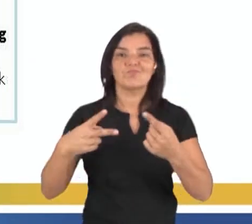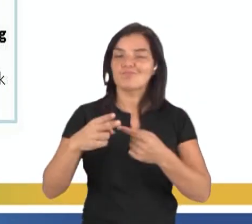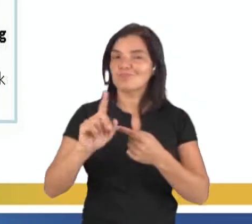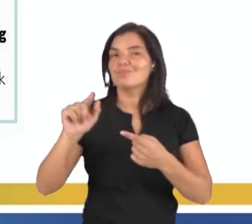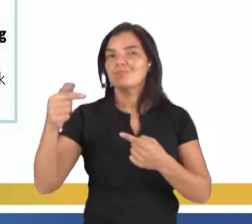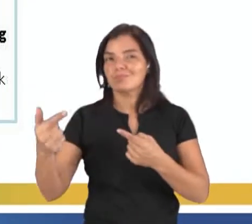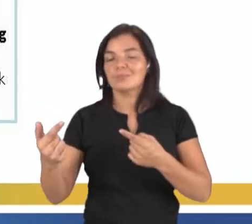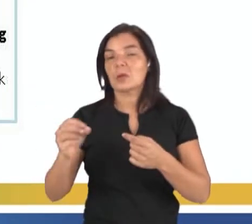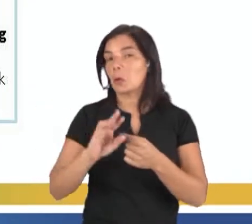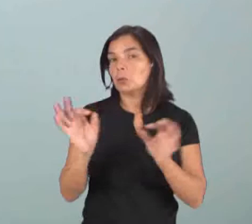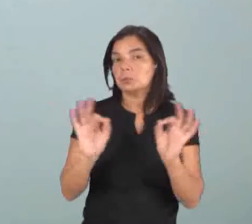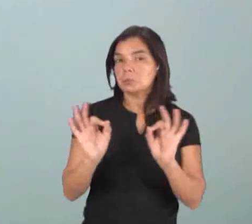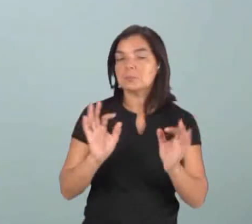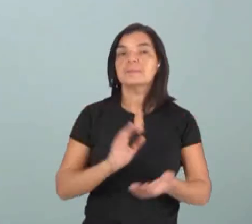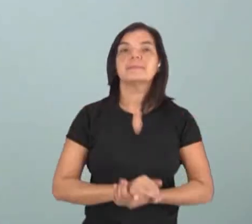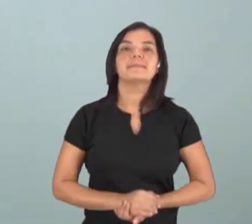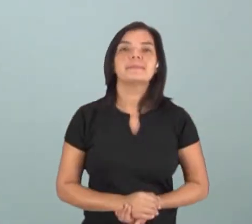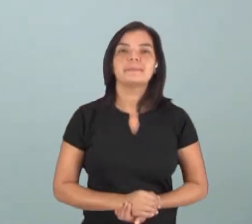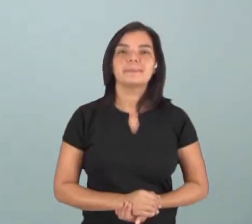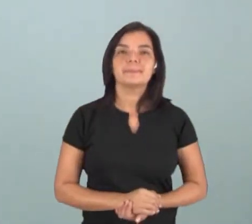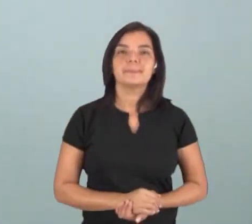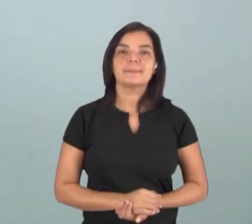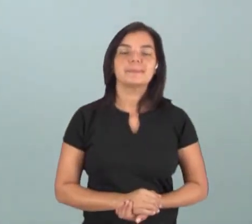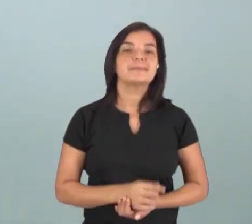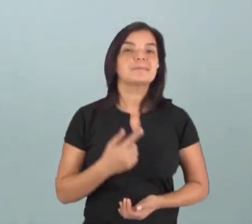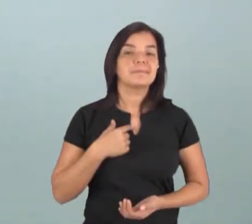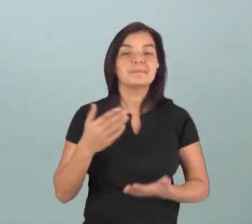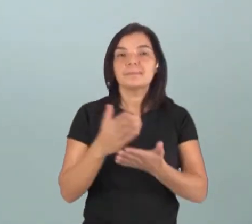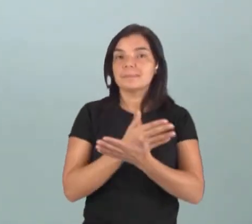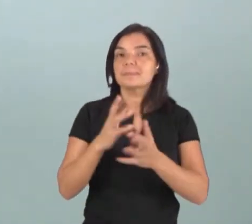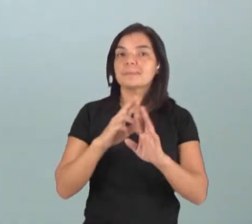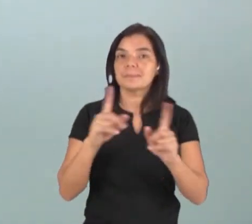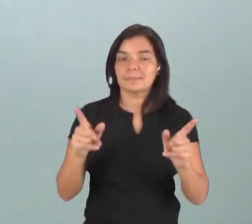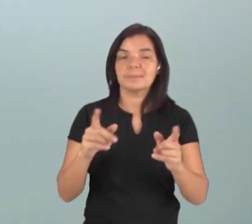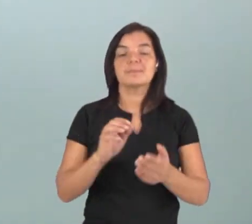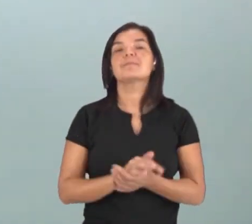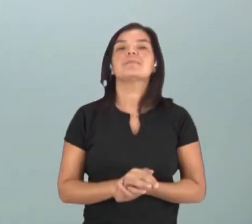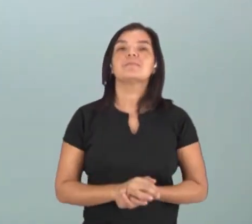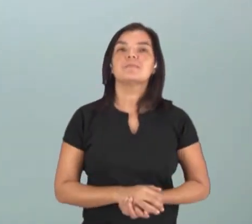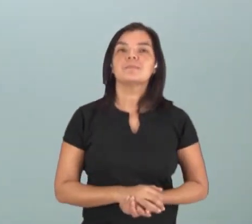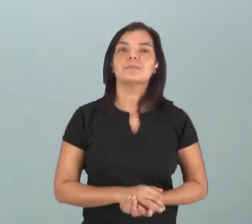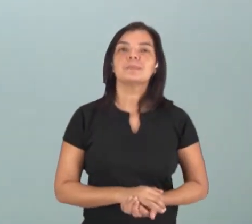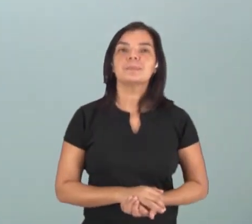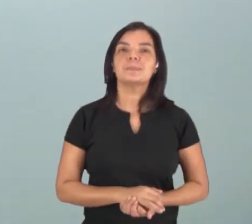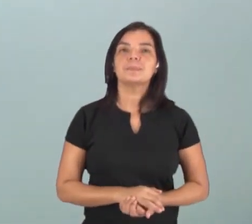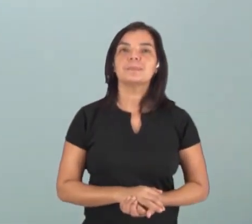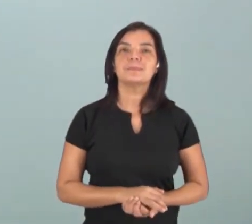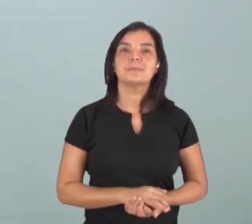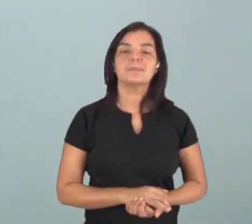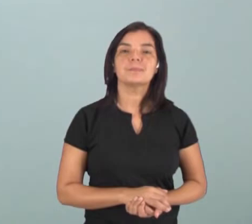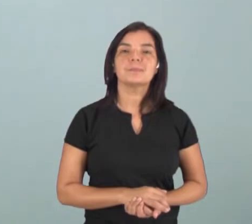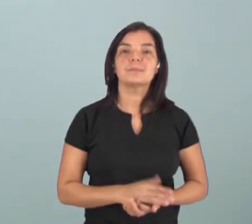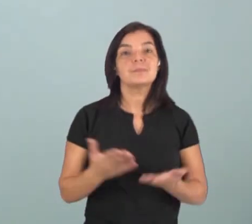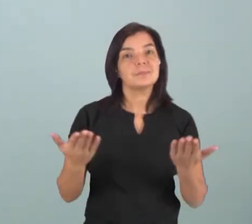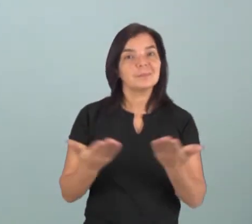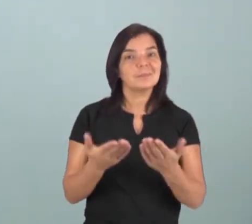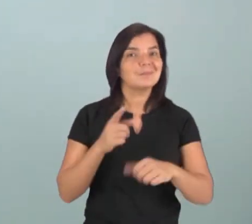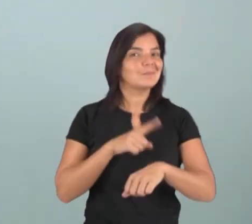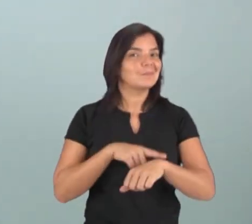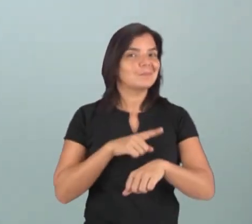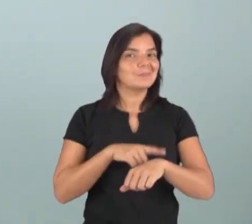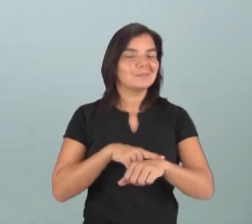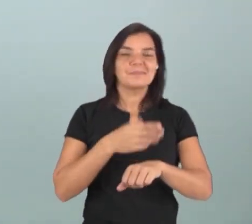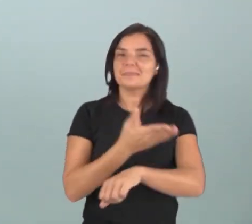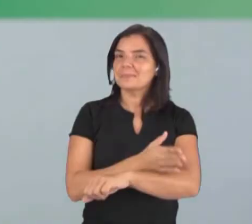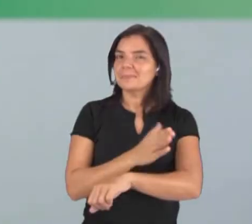interrompeu a outra ou não também, né? Então essas aí são algumas diferenças do simple past e o past continuous. E agora chegou a hora,